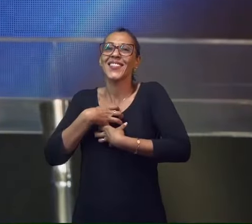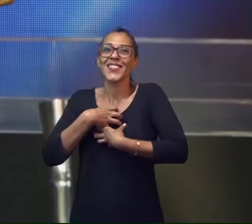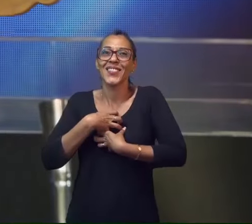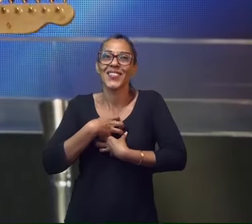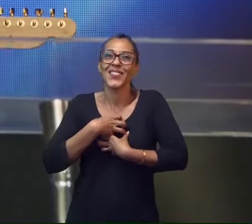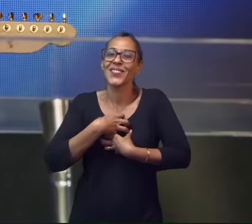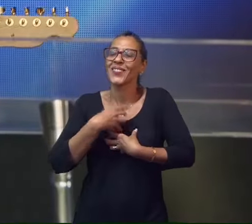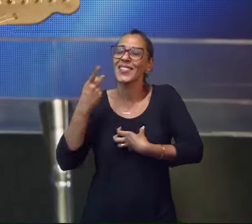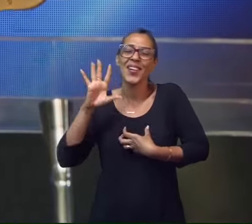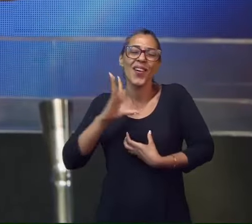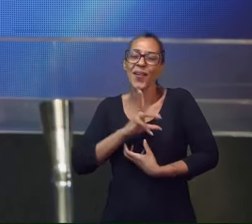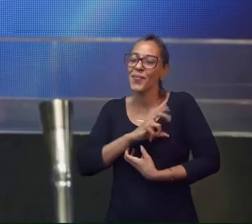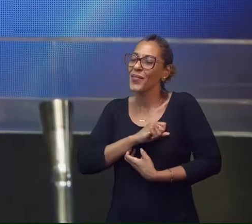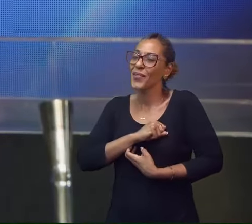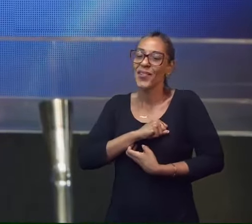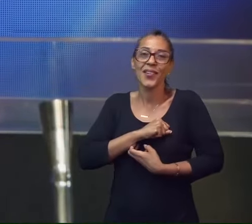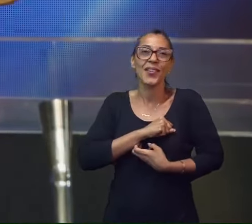antes